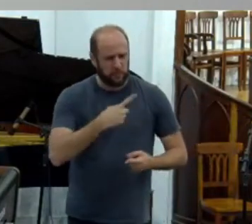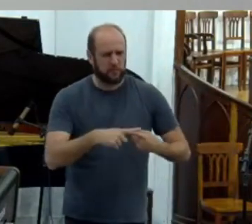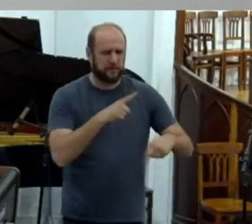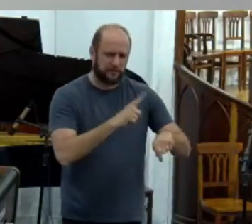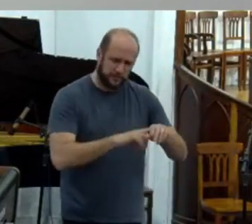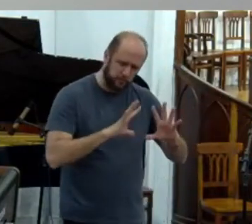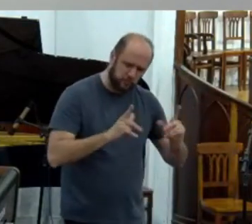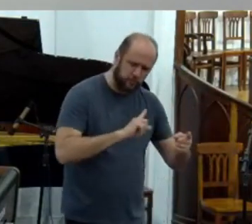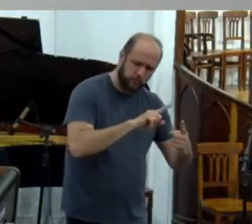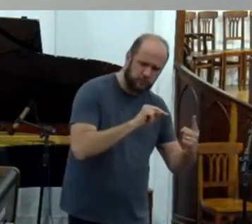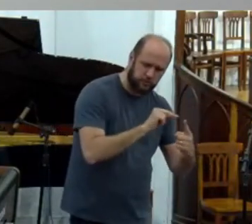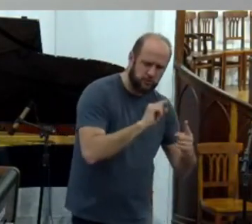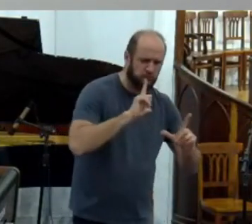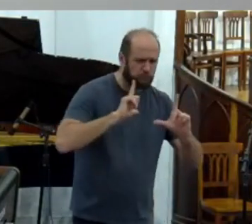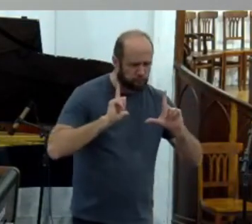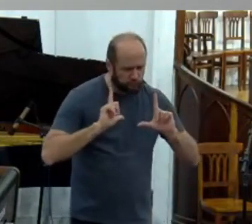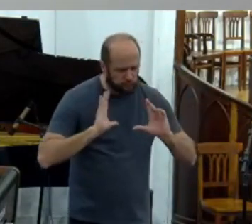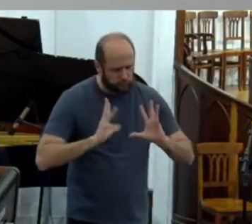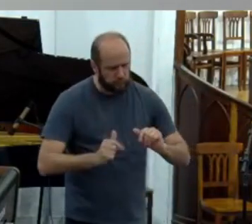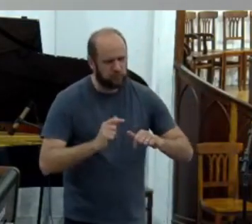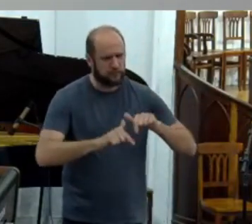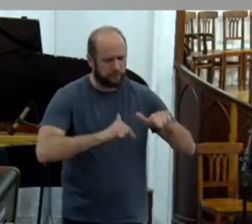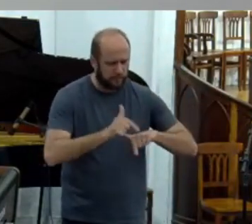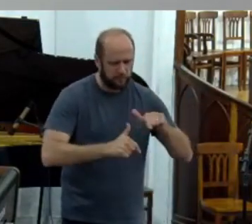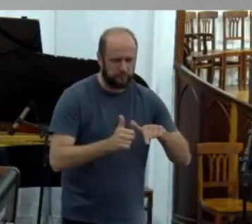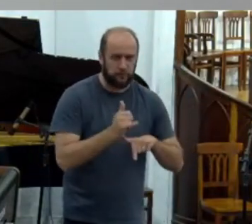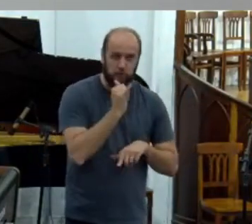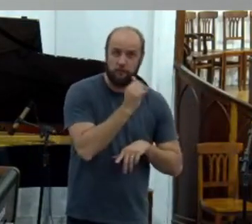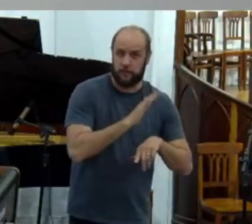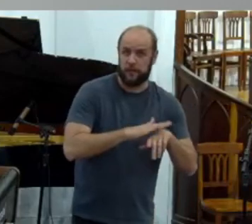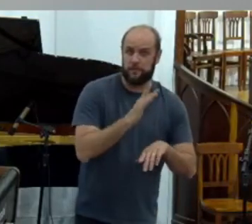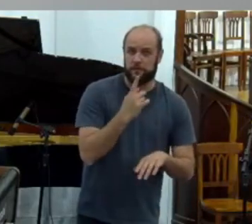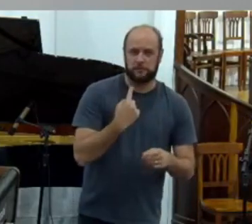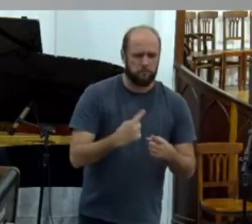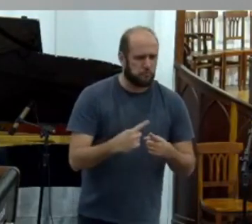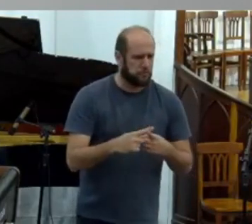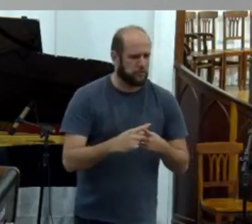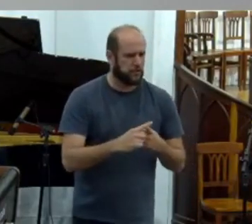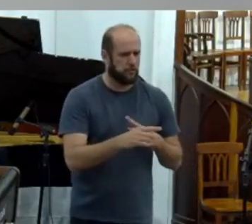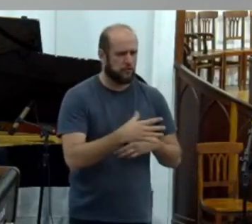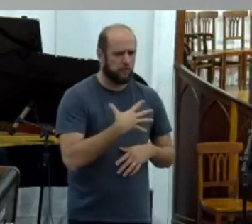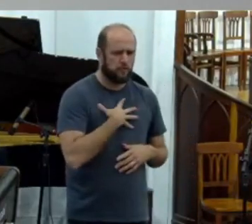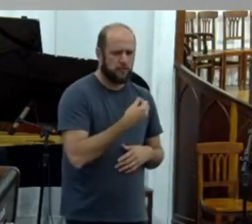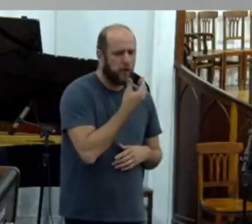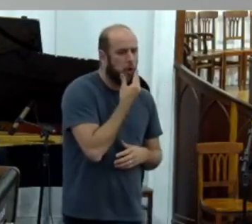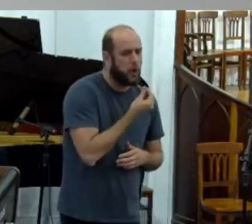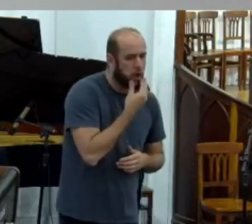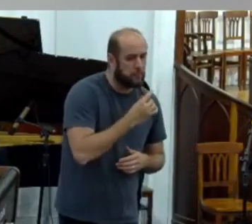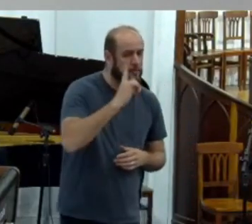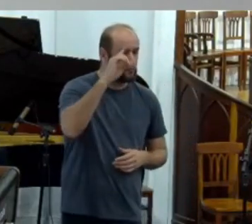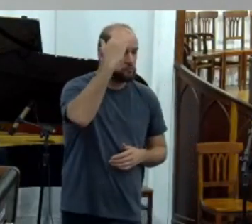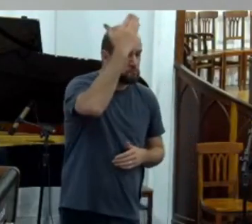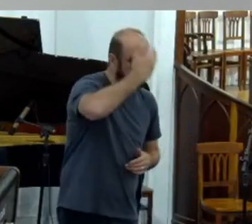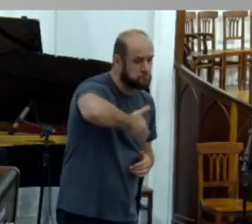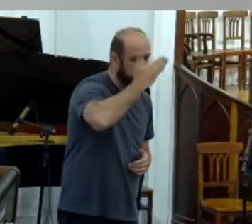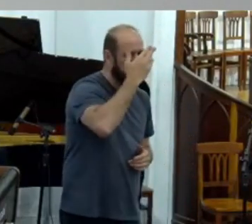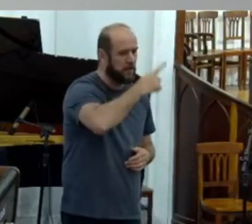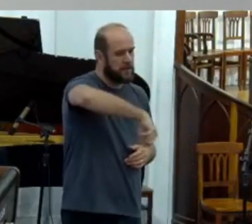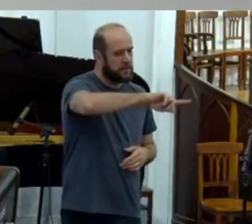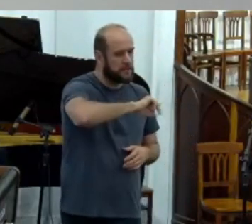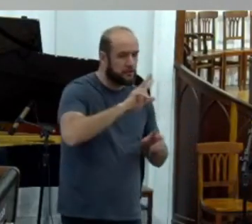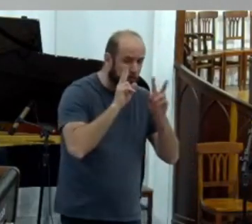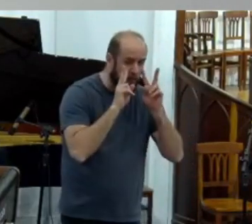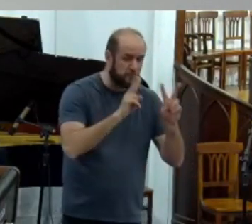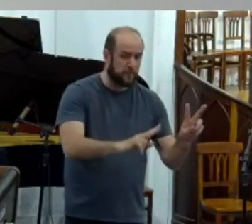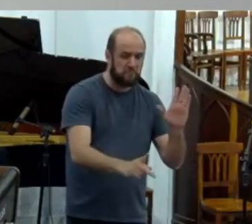para toda obra. Eu disse mais, isto é por causa dos filhos dos homens, para que Deus os prove, e eles vejam que são